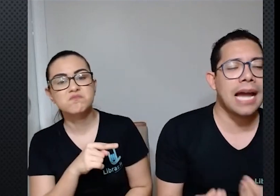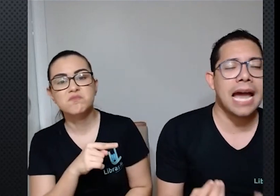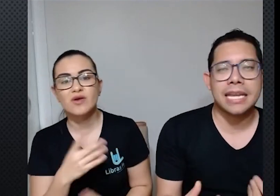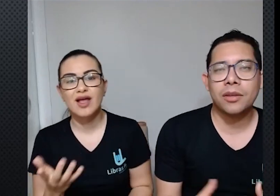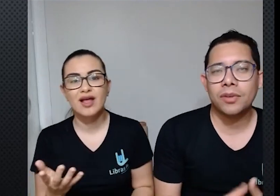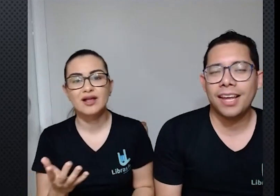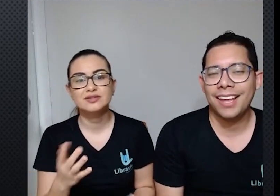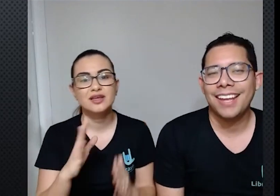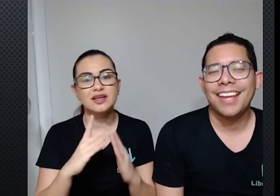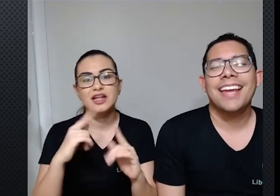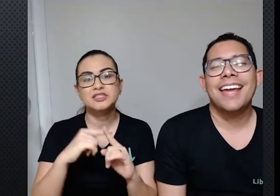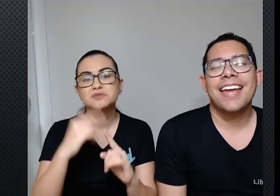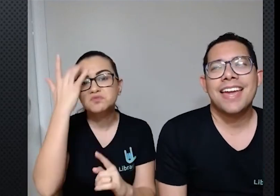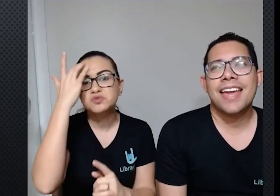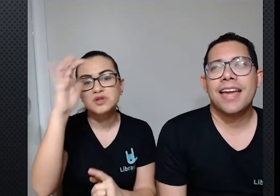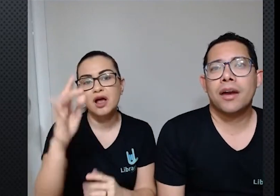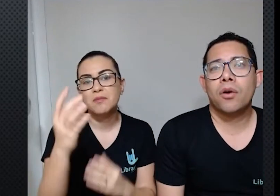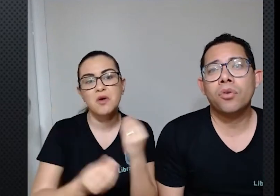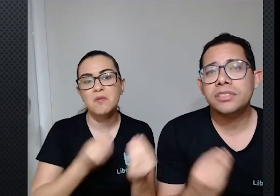aquele carinho, né?